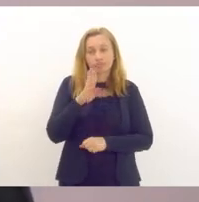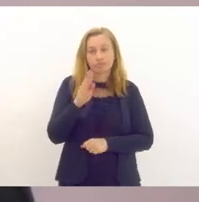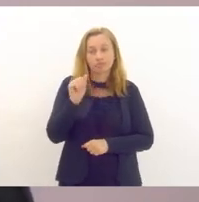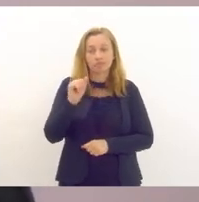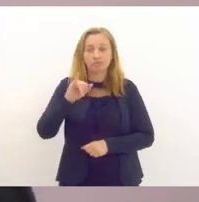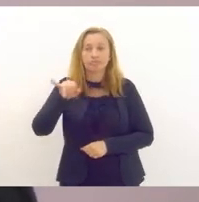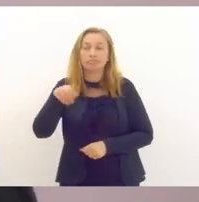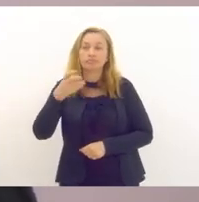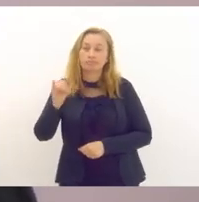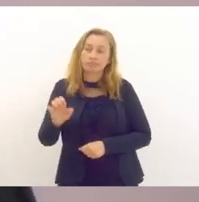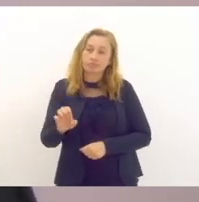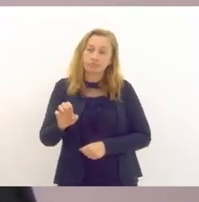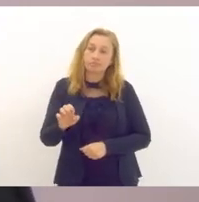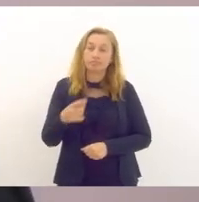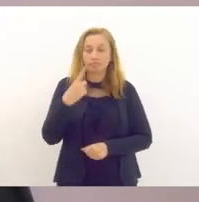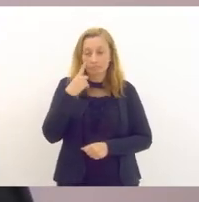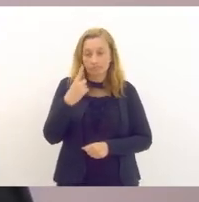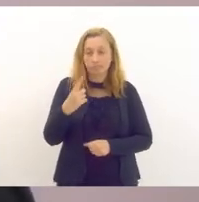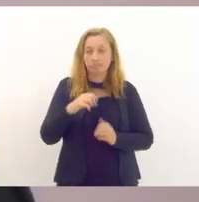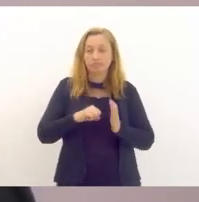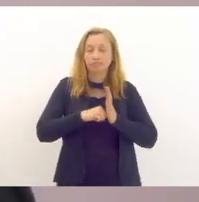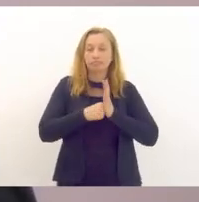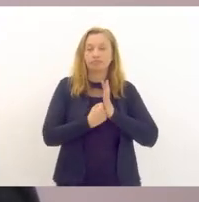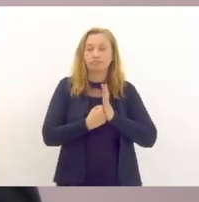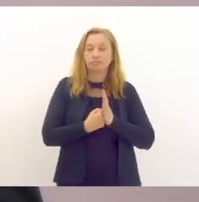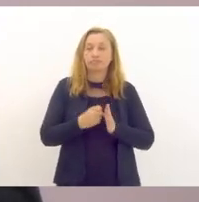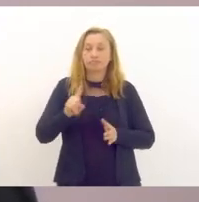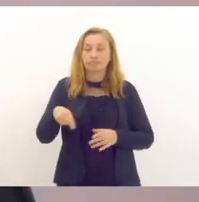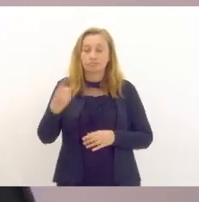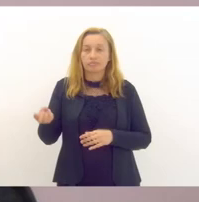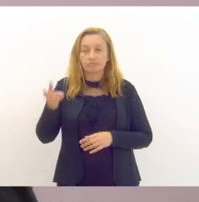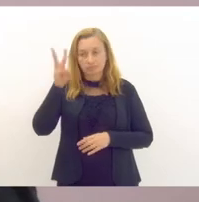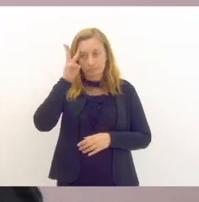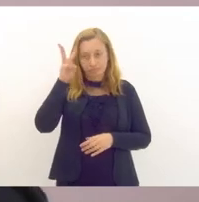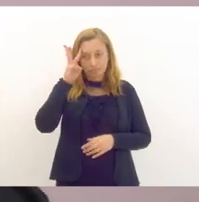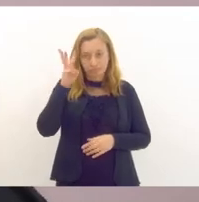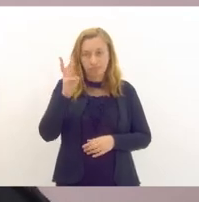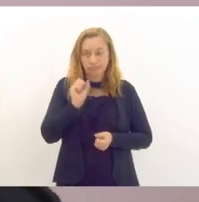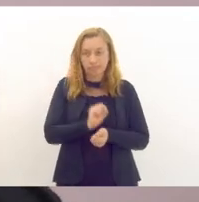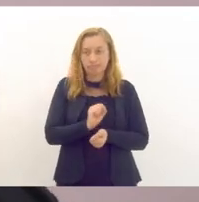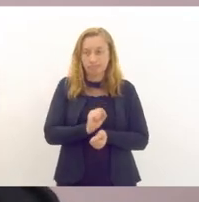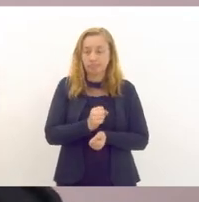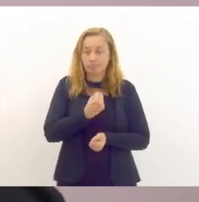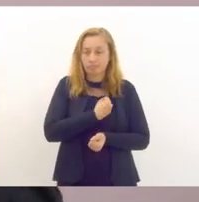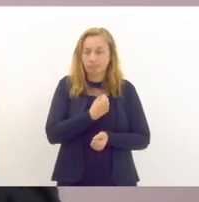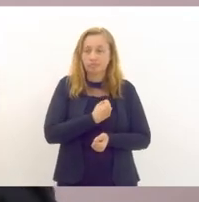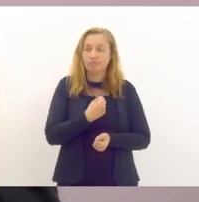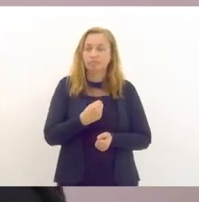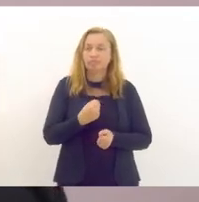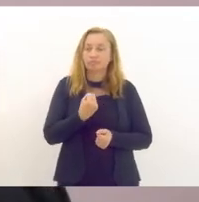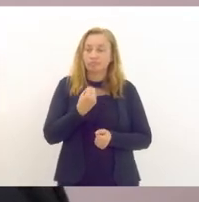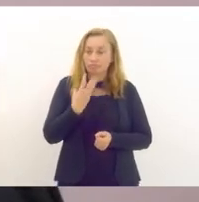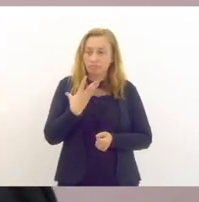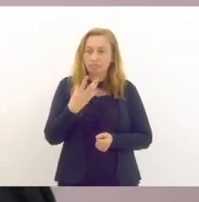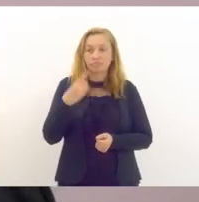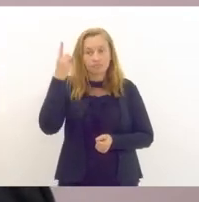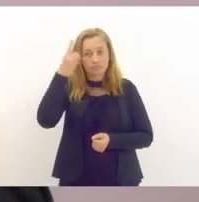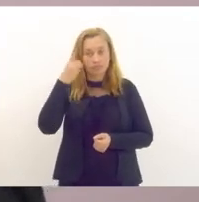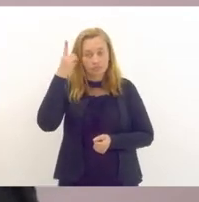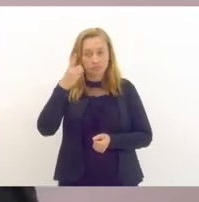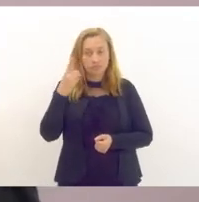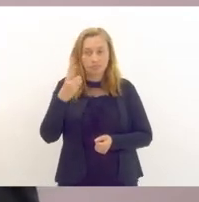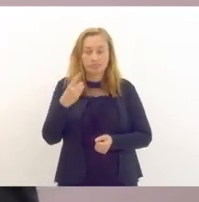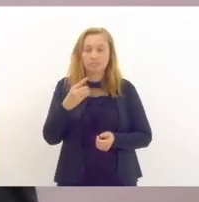mas a gente vai enfrentar os vetos na próxima terça-feira e a gente espera até agora para derrubar o para manter o veto vamos